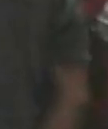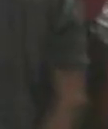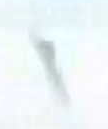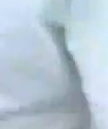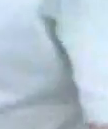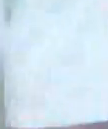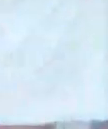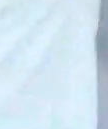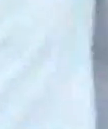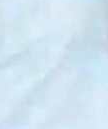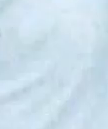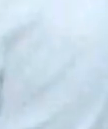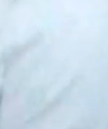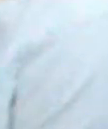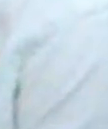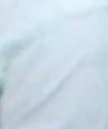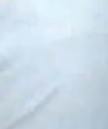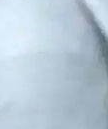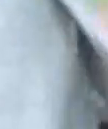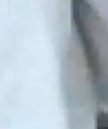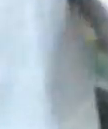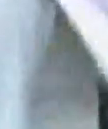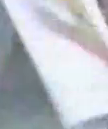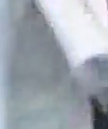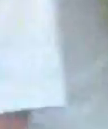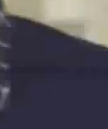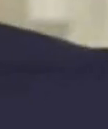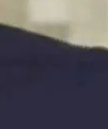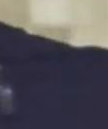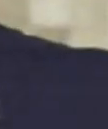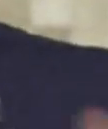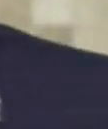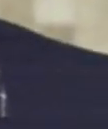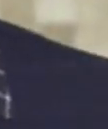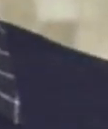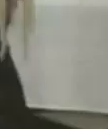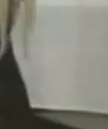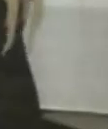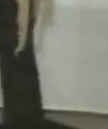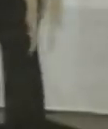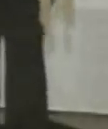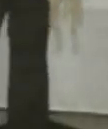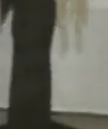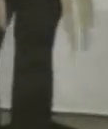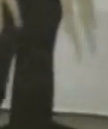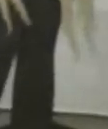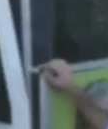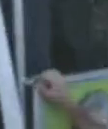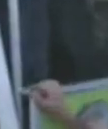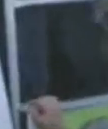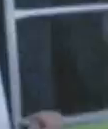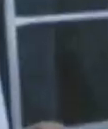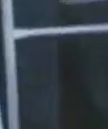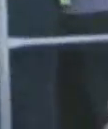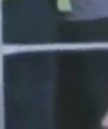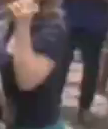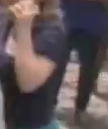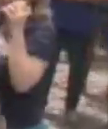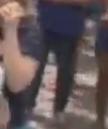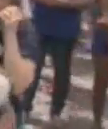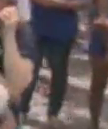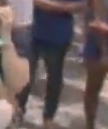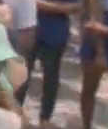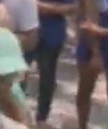e é formado em Direito. Henrique Eduardo Lira Alves foi eleito deputado federal pela primeira vez em